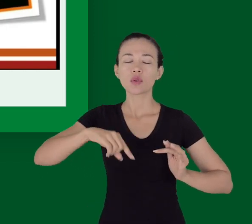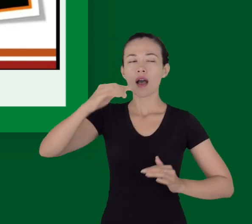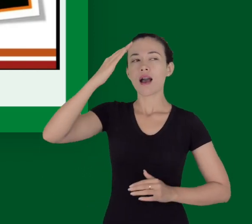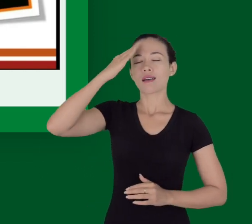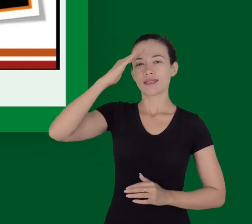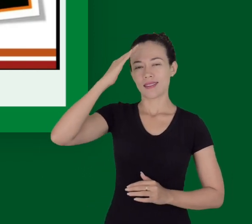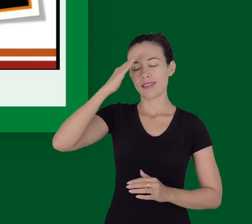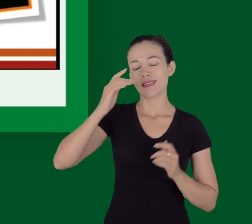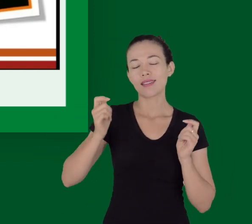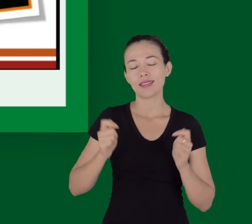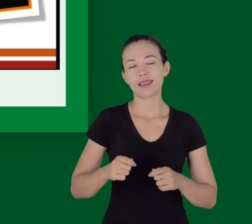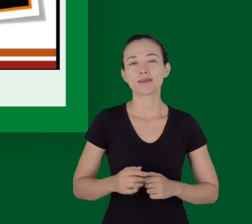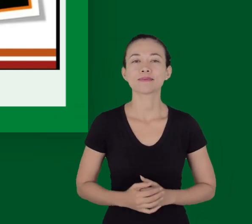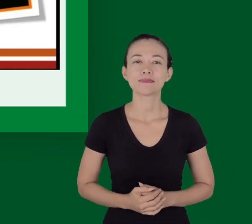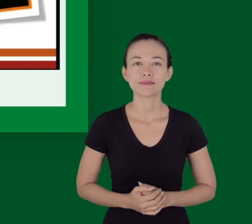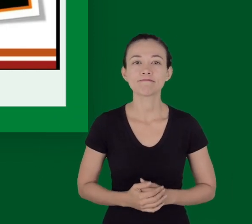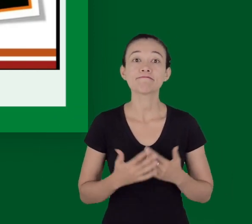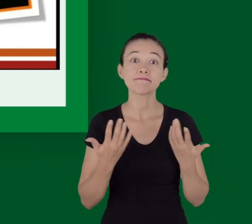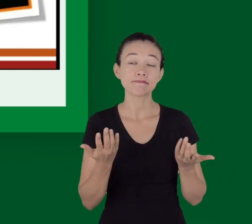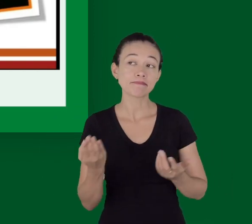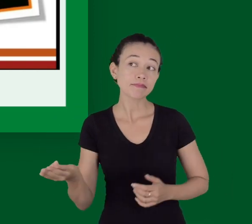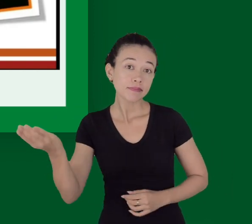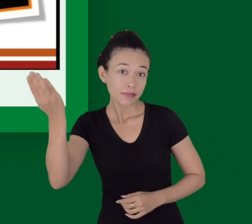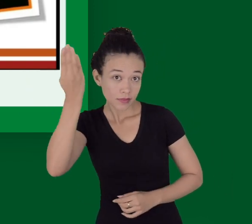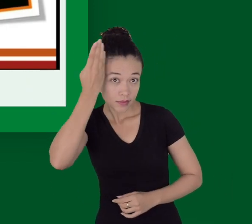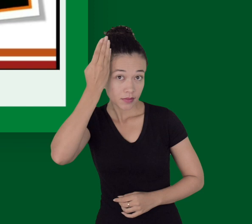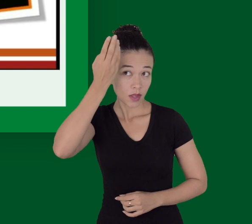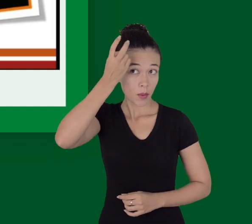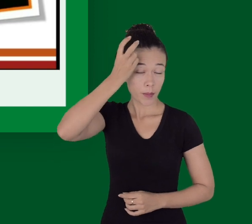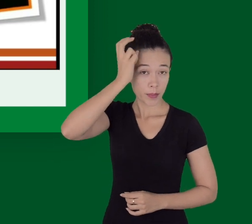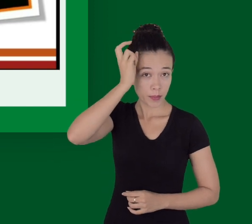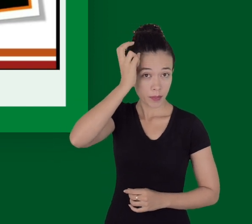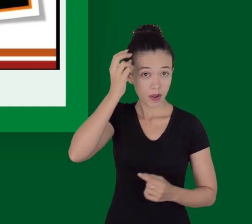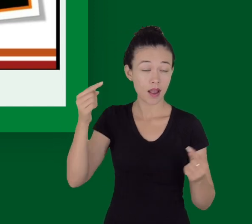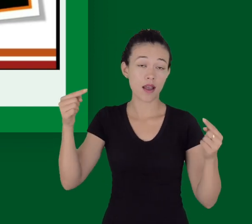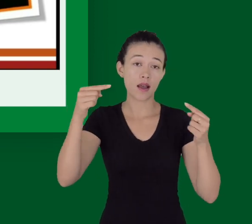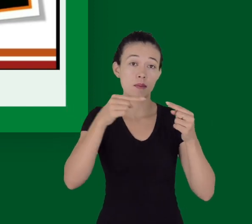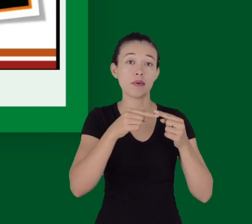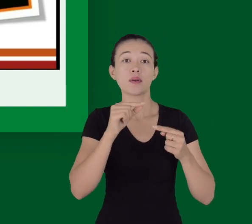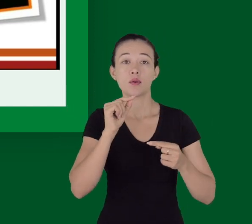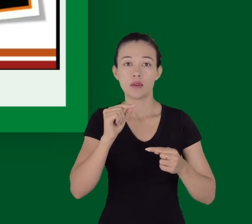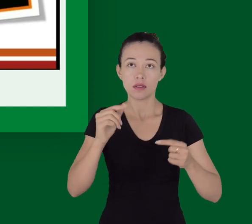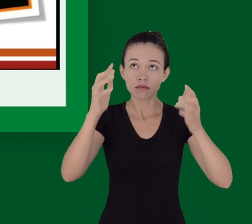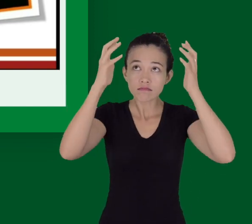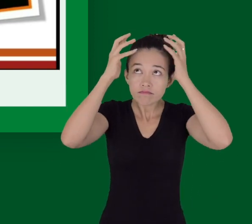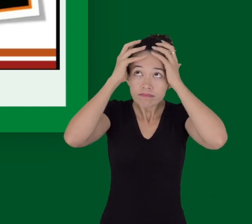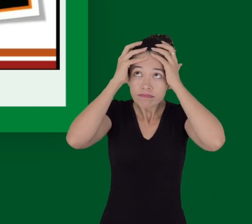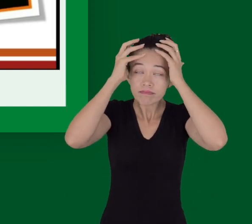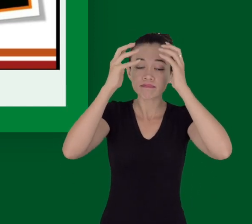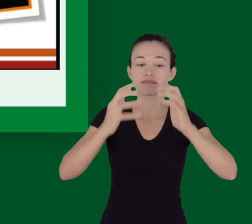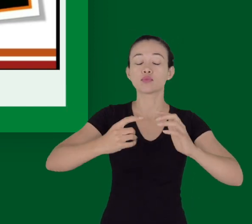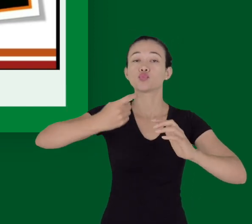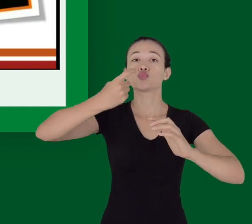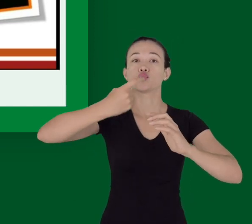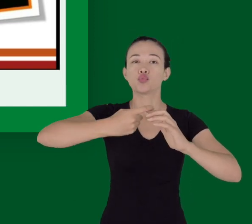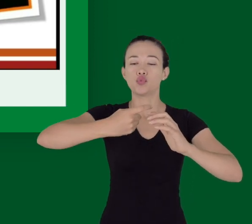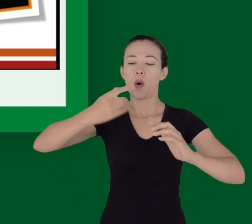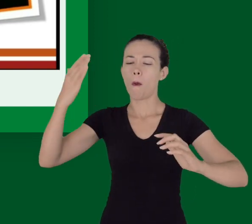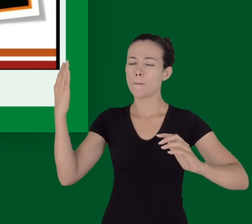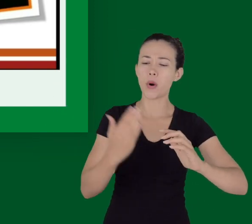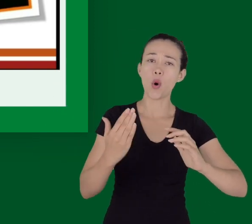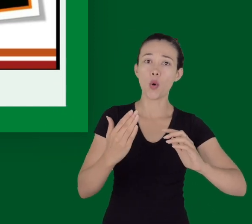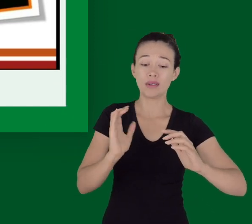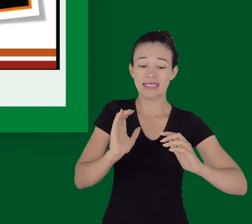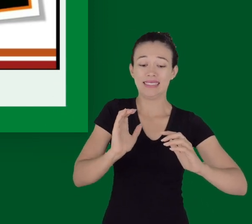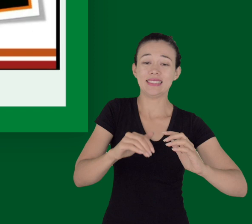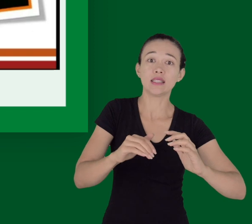pouquinho. Então, quando nós falamos de traumatismo crânioencefálico, nós falamos de um trauma que ocorre dentro da calota